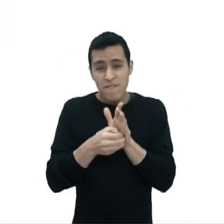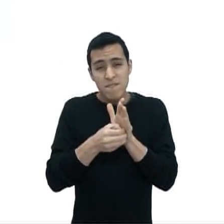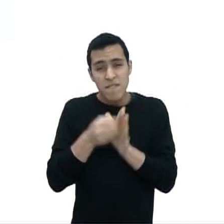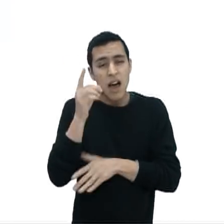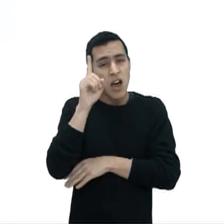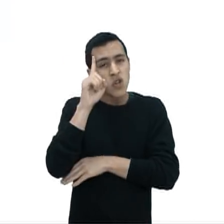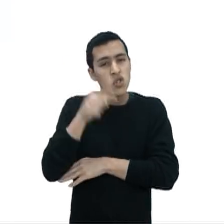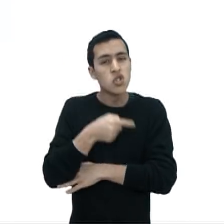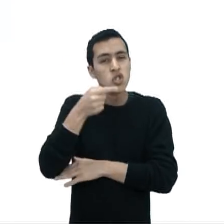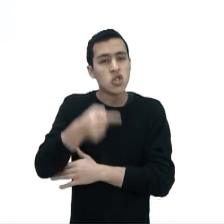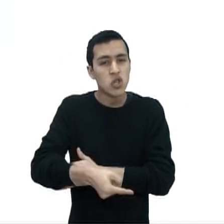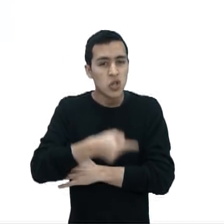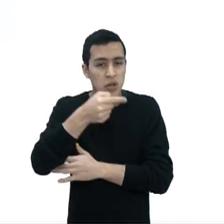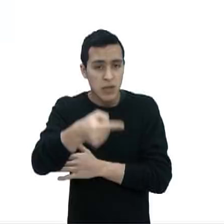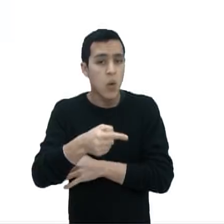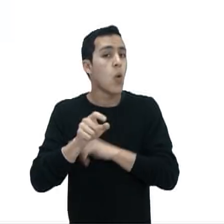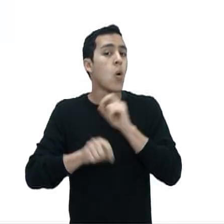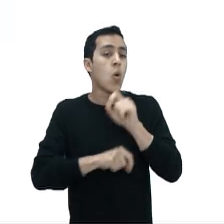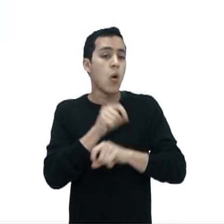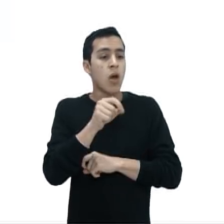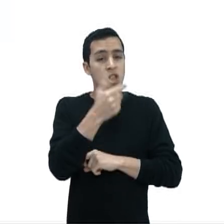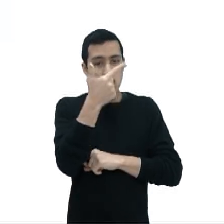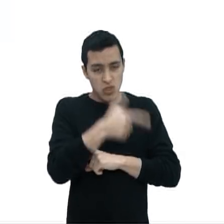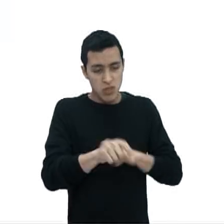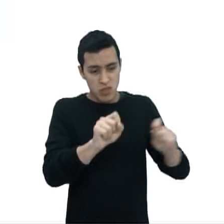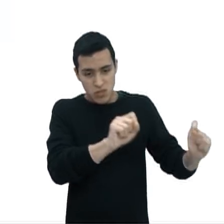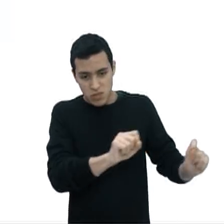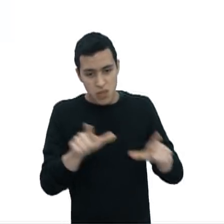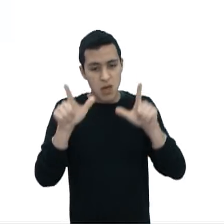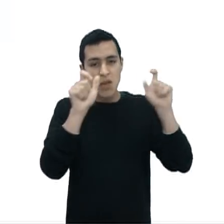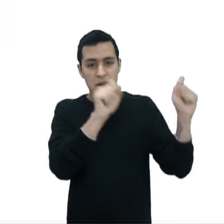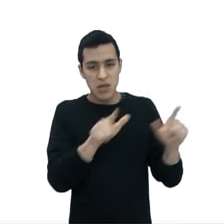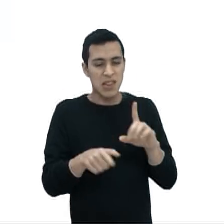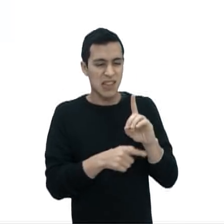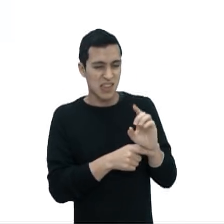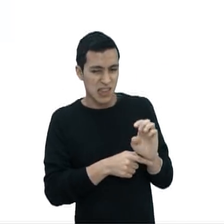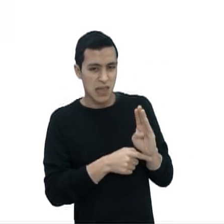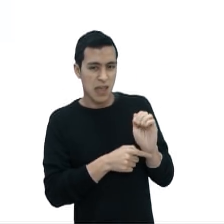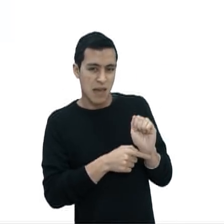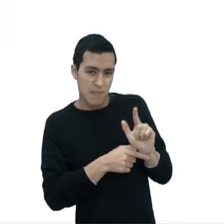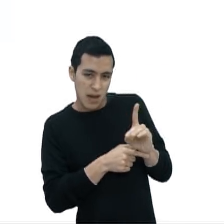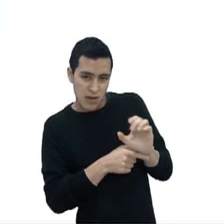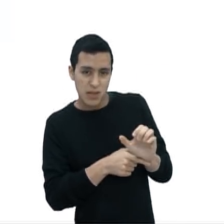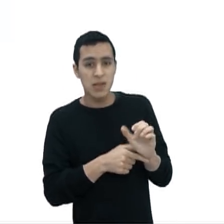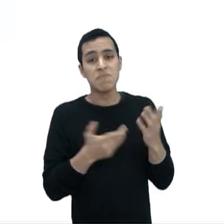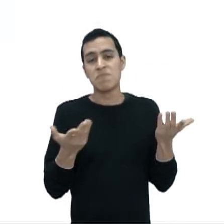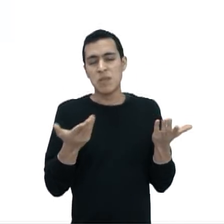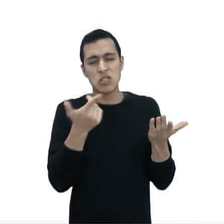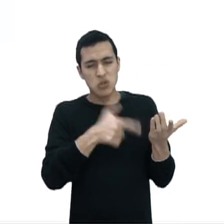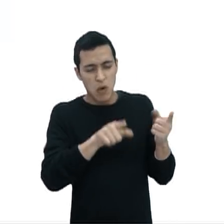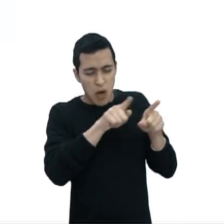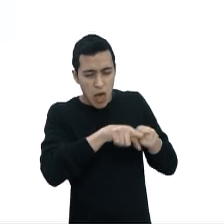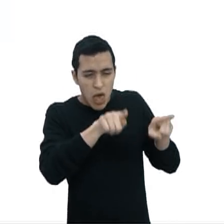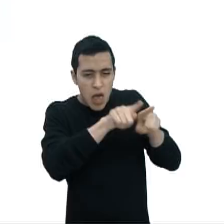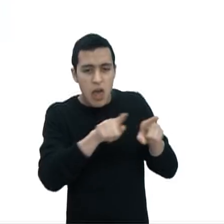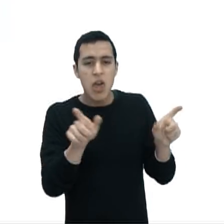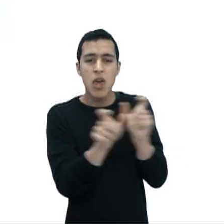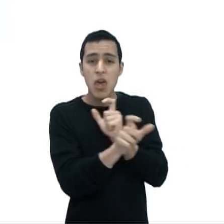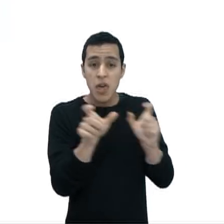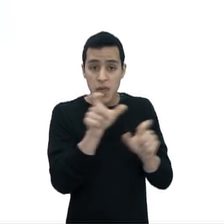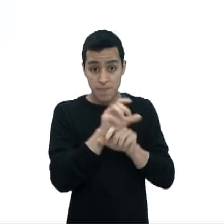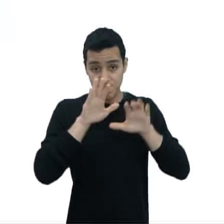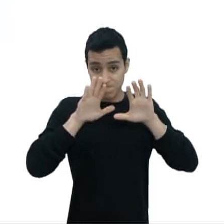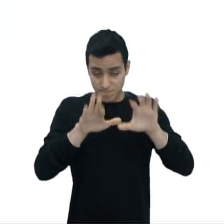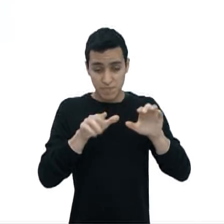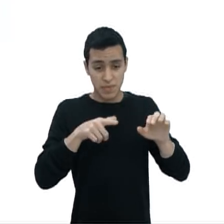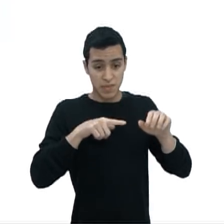dias se passam e este episódio com o trocadilho de balde e de balde repete-se. Observem que além de